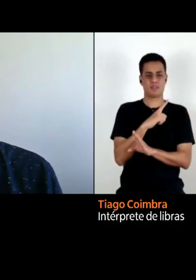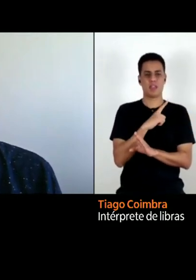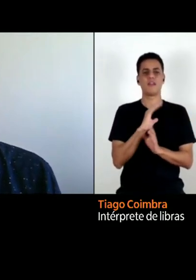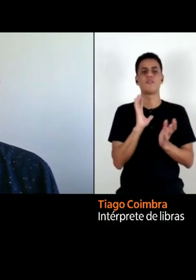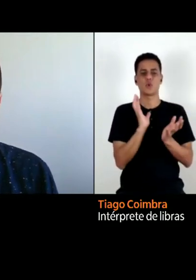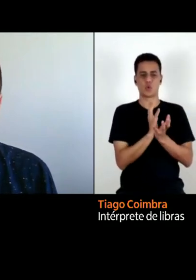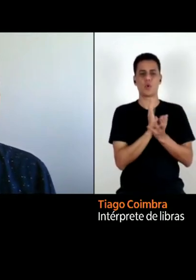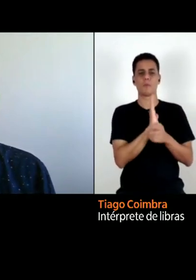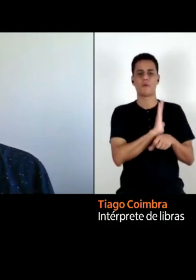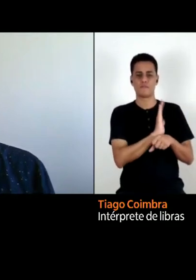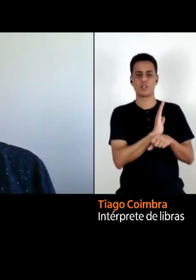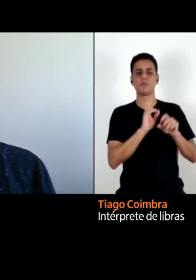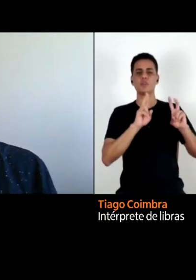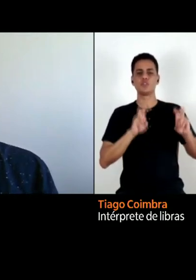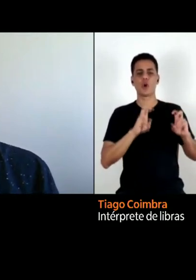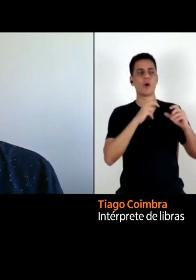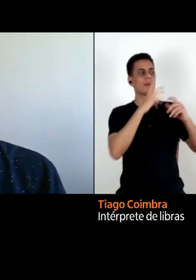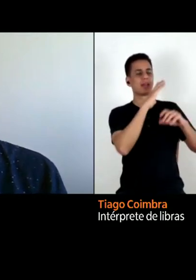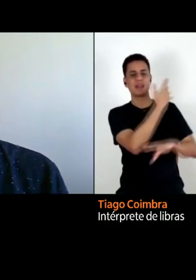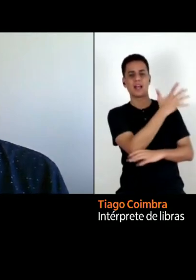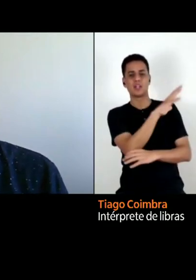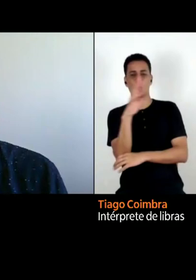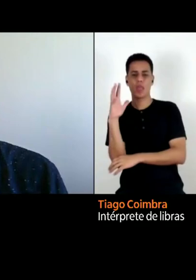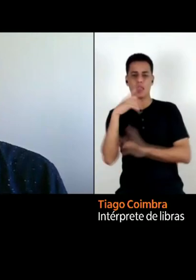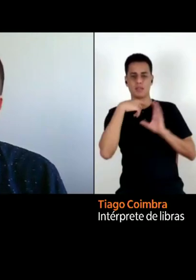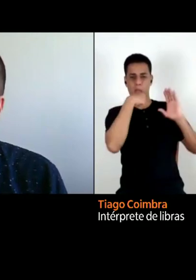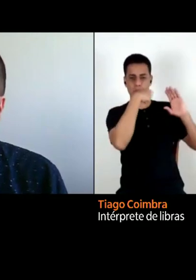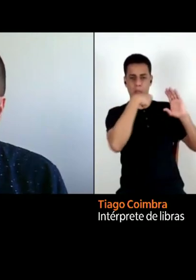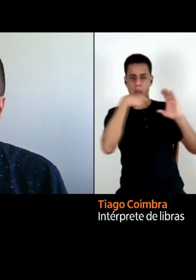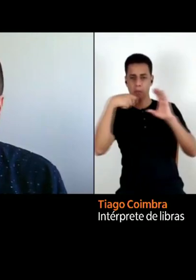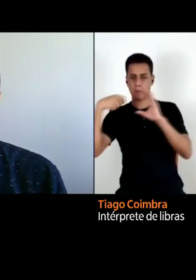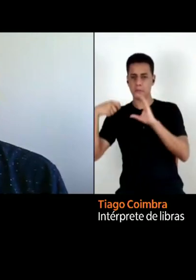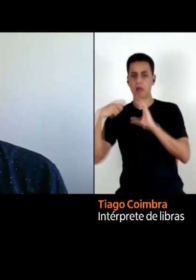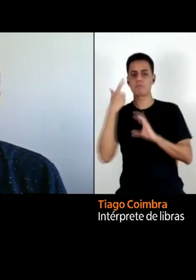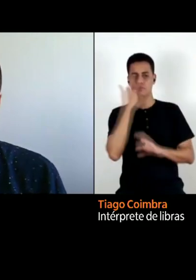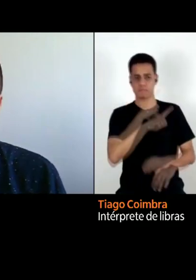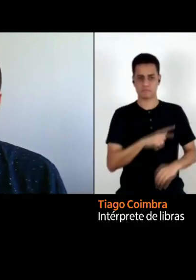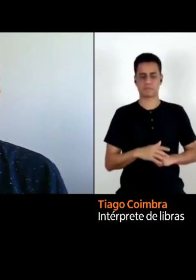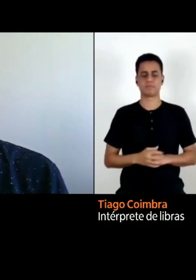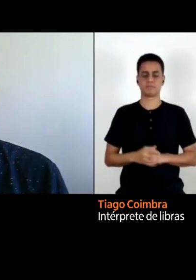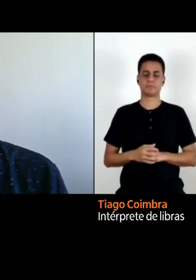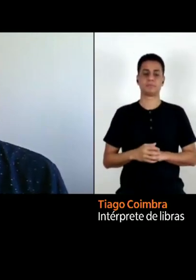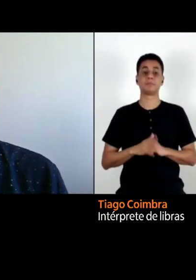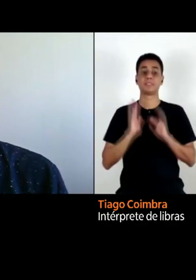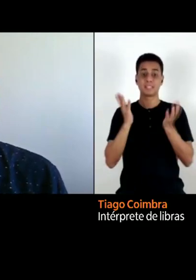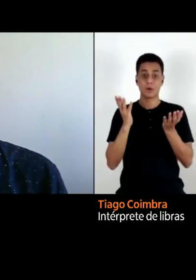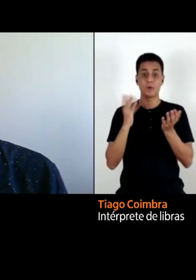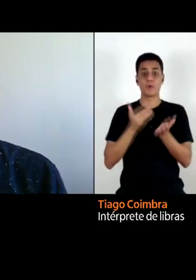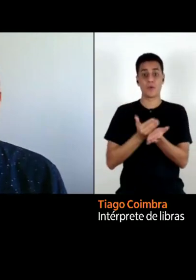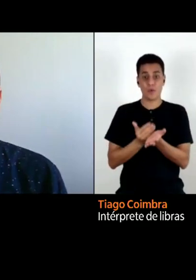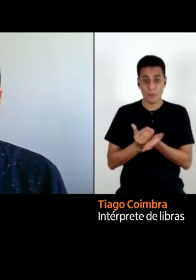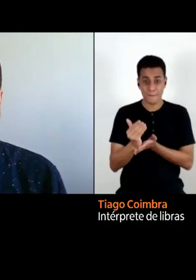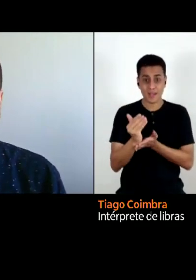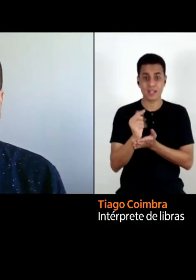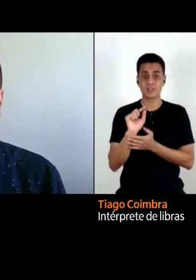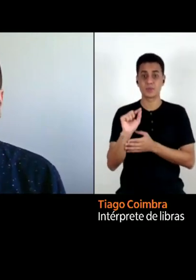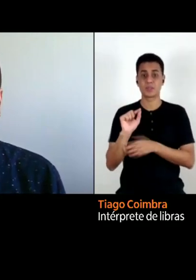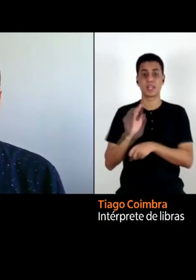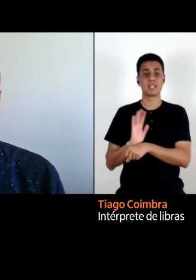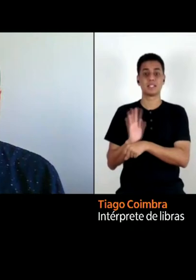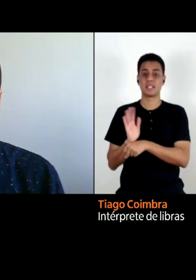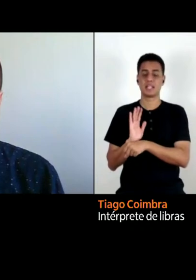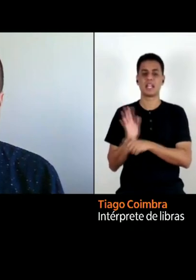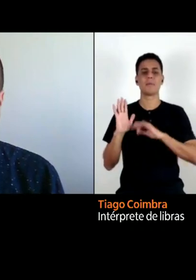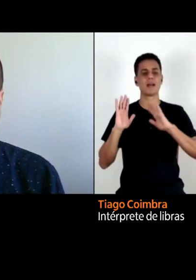sobre fatos da natureza. Podemos dizer também que, já no começo, o cinema foi objeto e sujeito